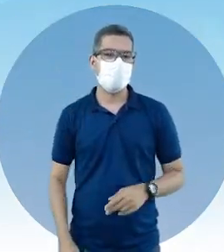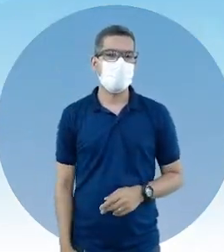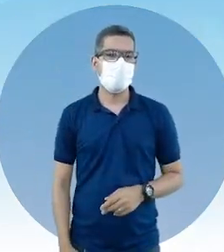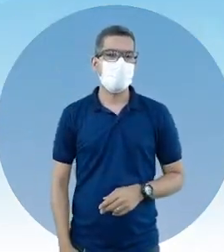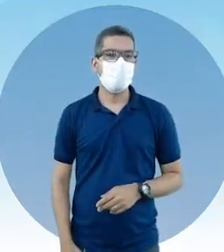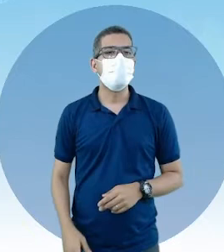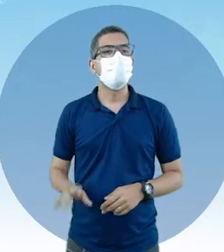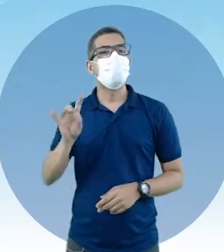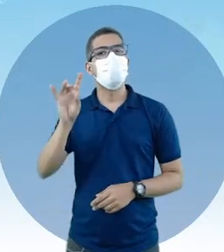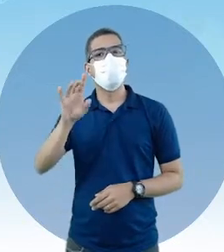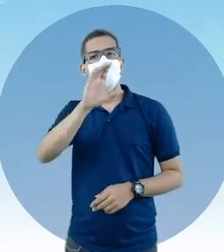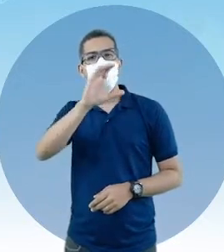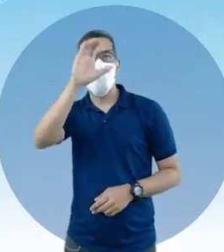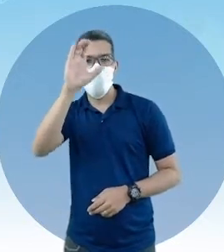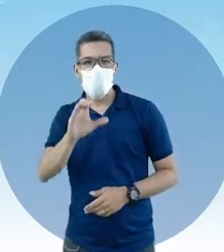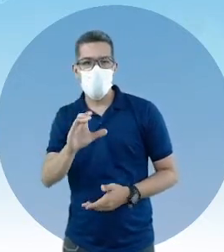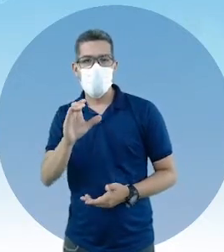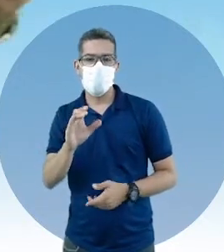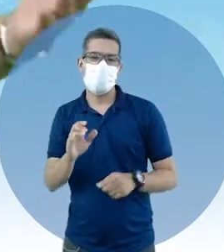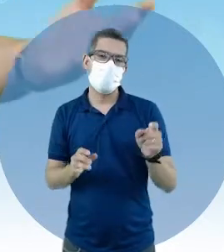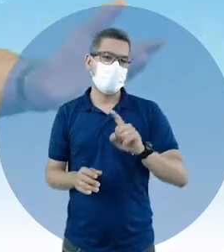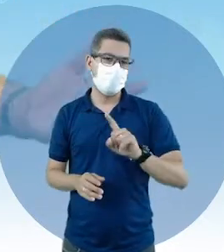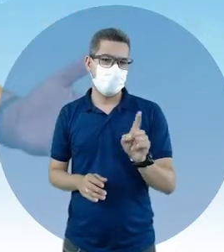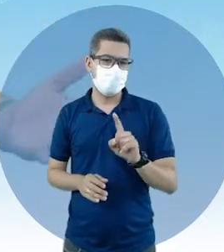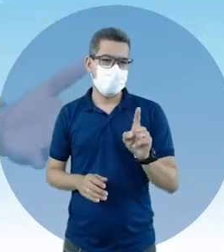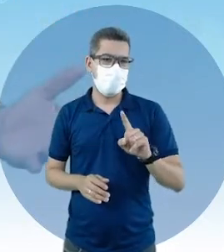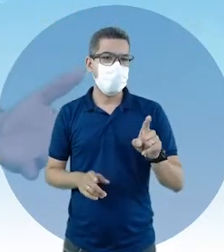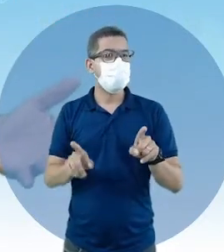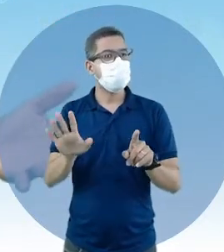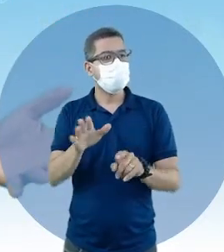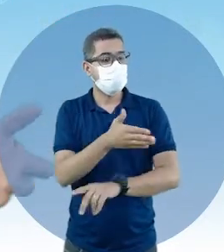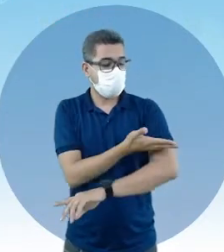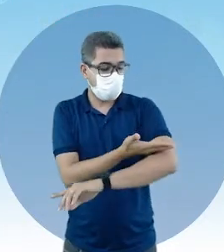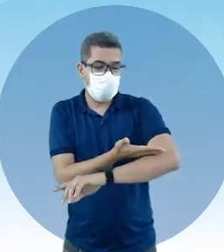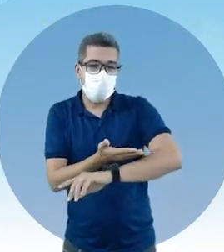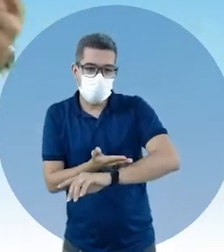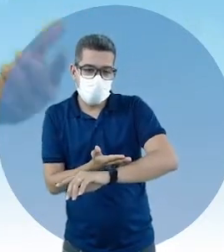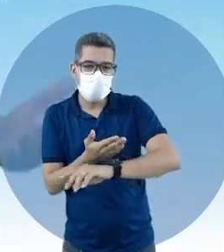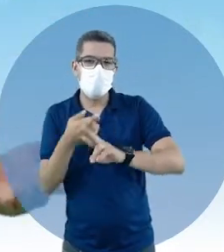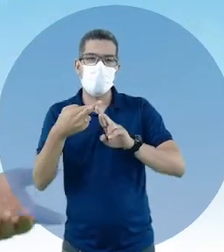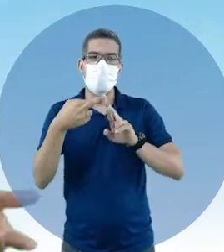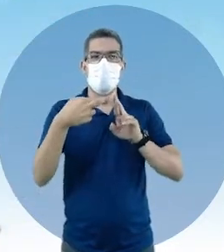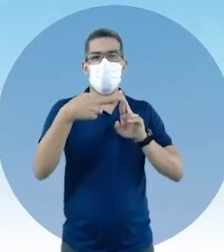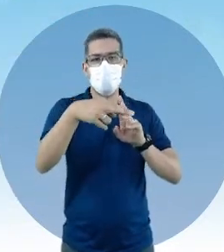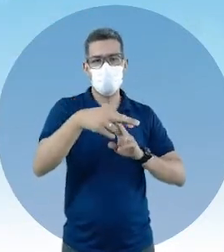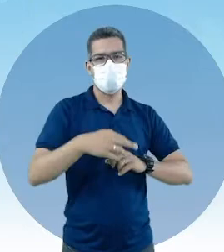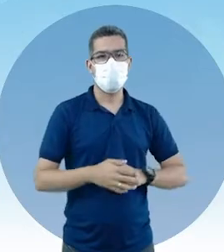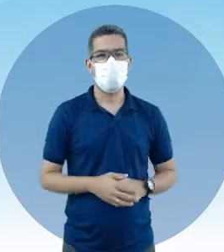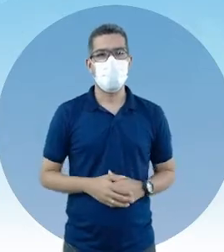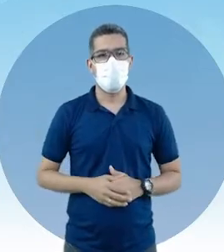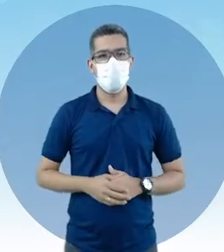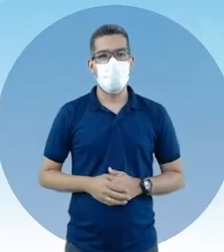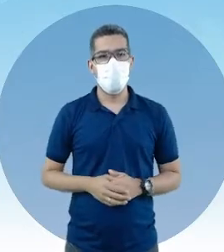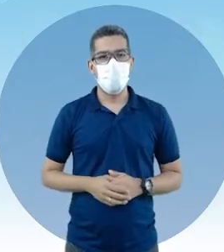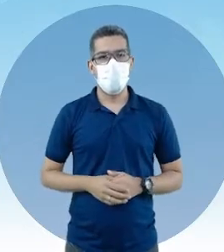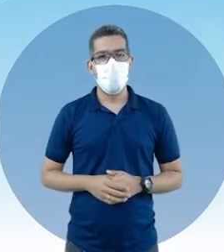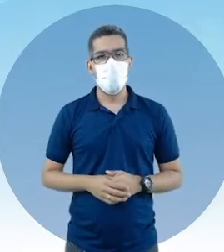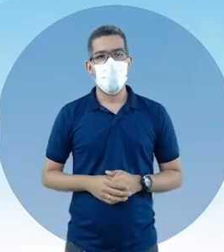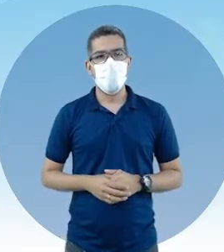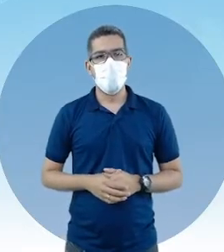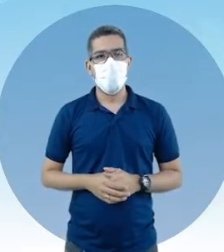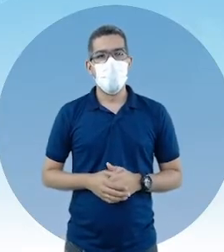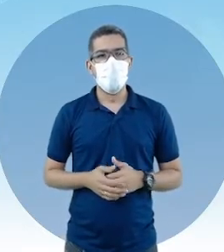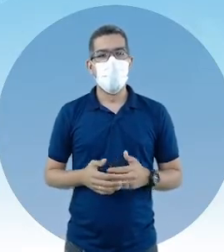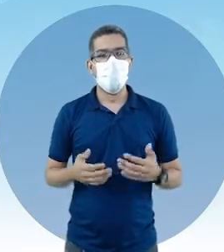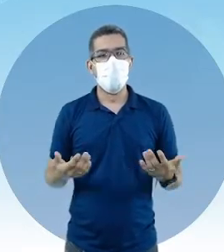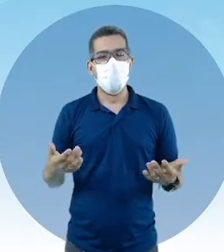lideranças católicas, e sim com outras tradições religiosas. É que eu falei no começo, o ecumenismo. E vejam